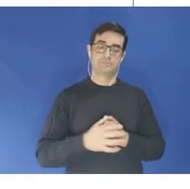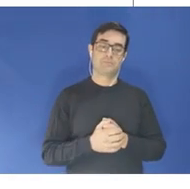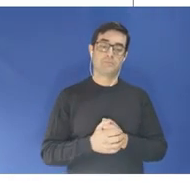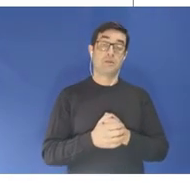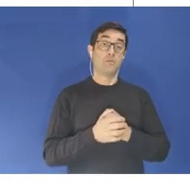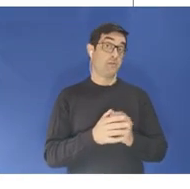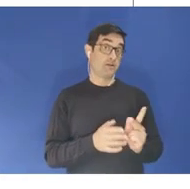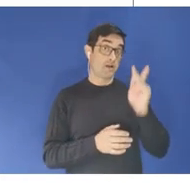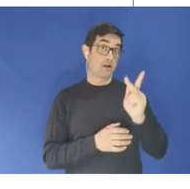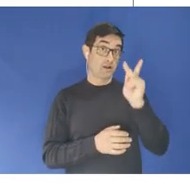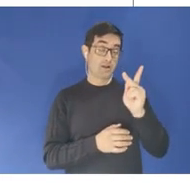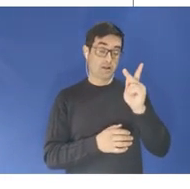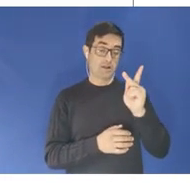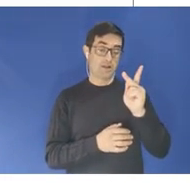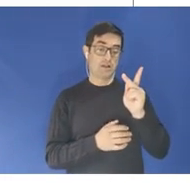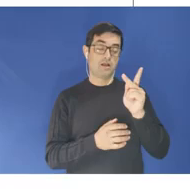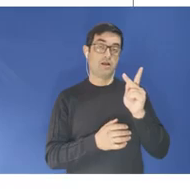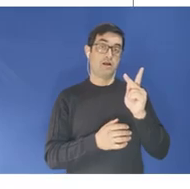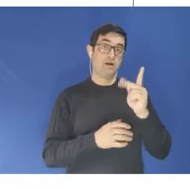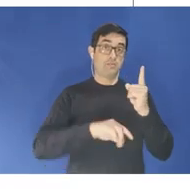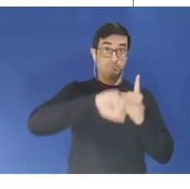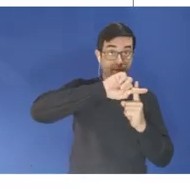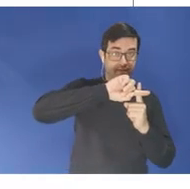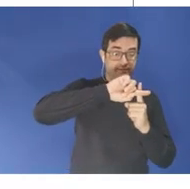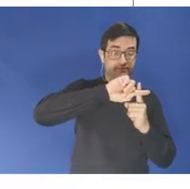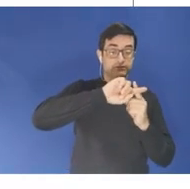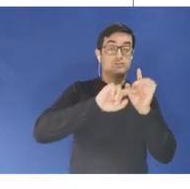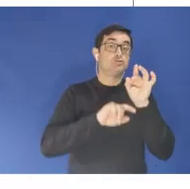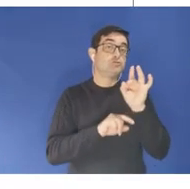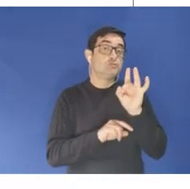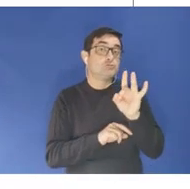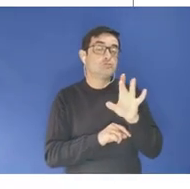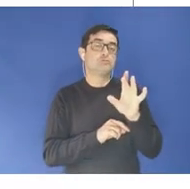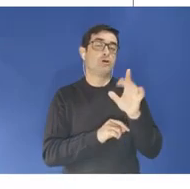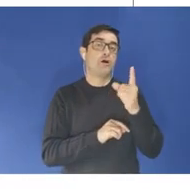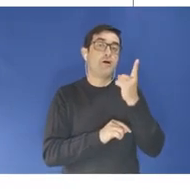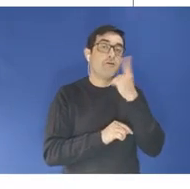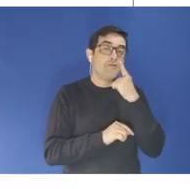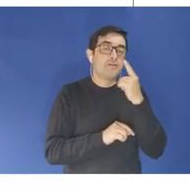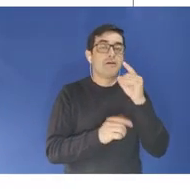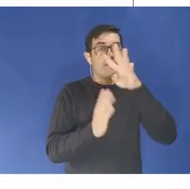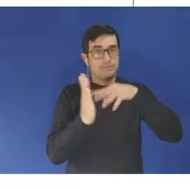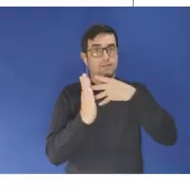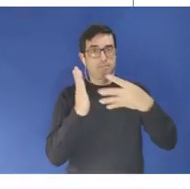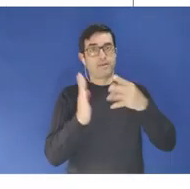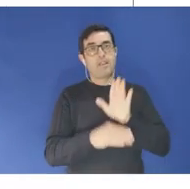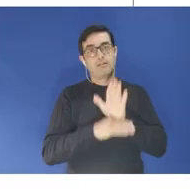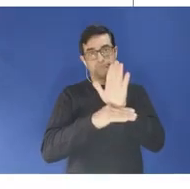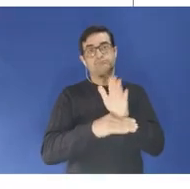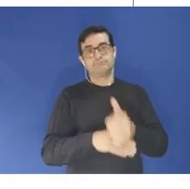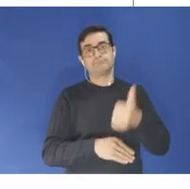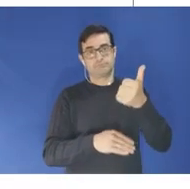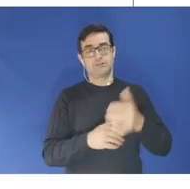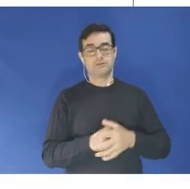ânion, mas não com outro elemento, tá? Então, eu só pude fazer isso porque vocês podem acessar as